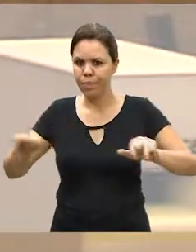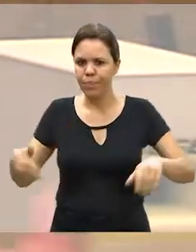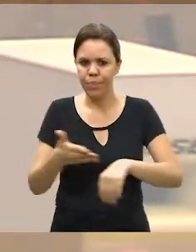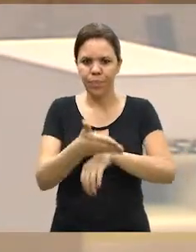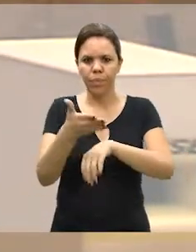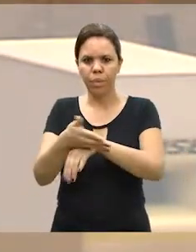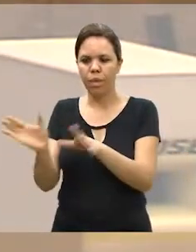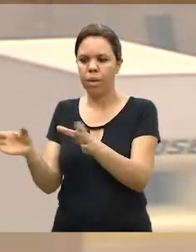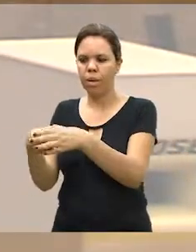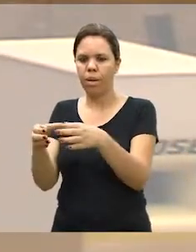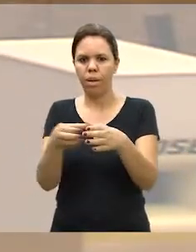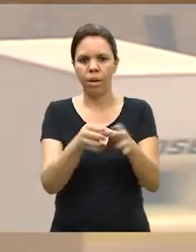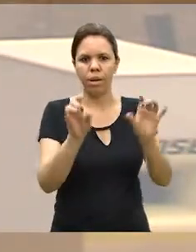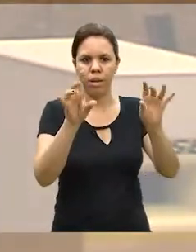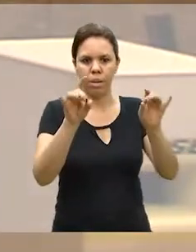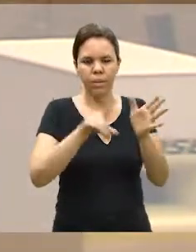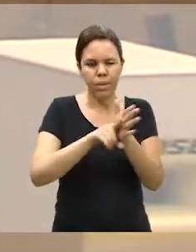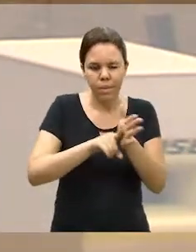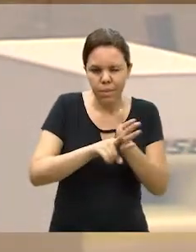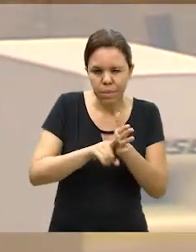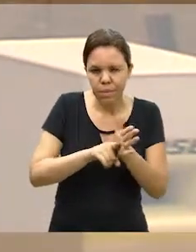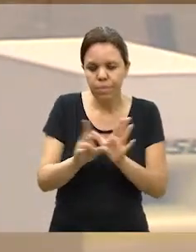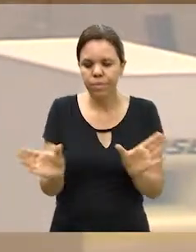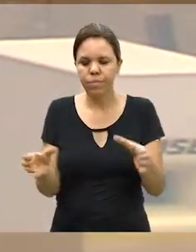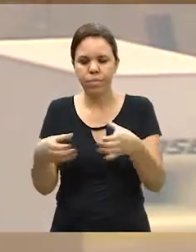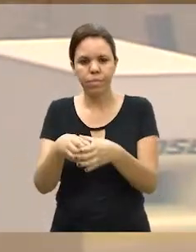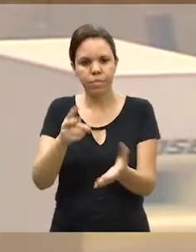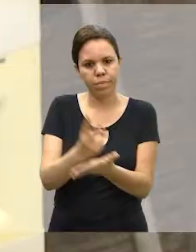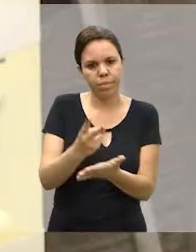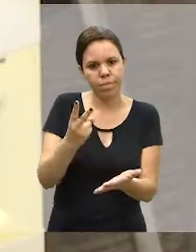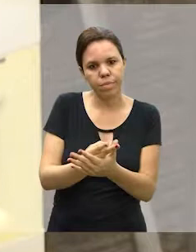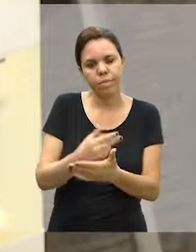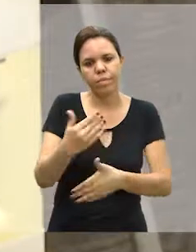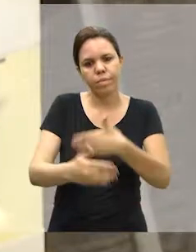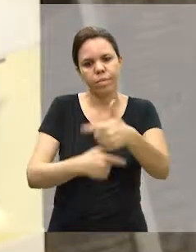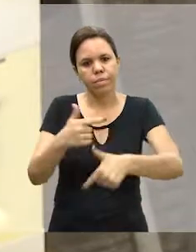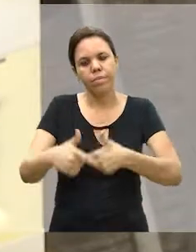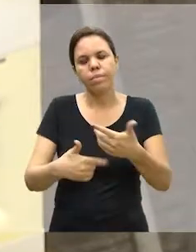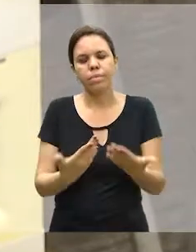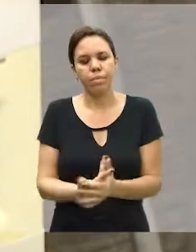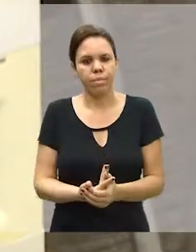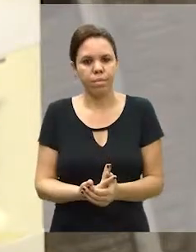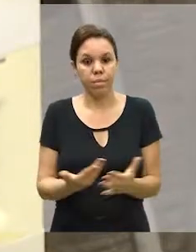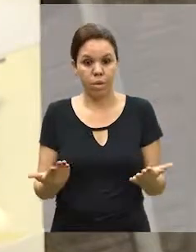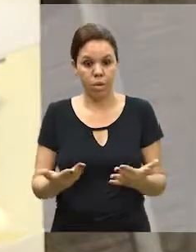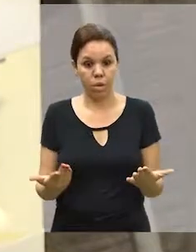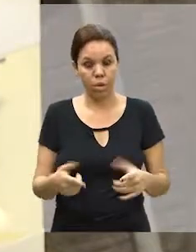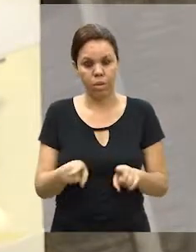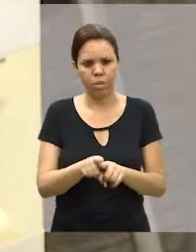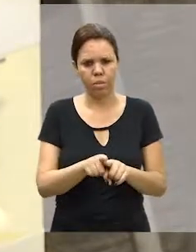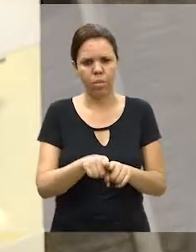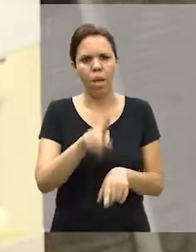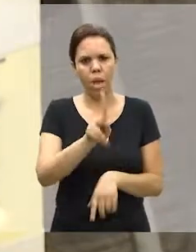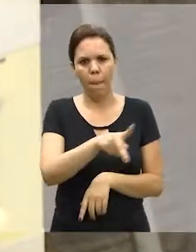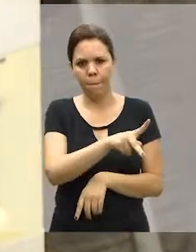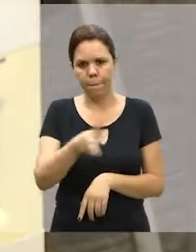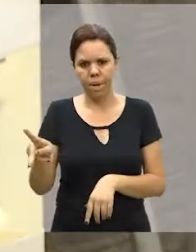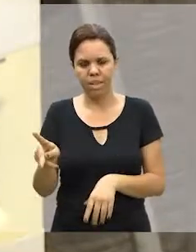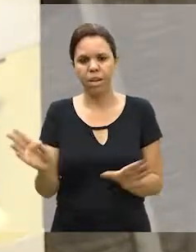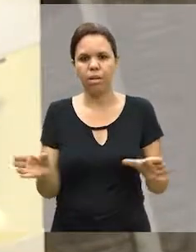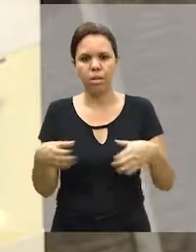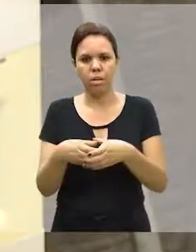trabalhos de comissões especiais de estudos e comissões permanentes. Atualmente, preside a Comissão de